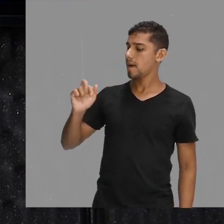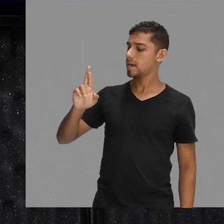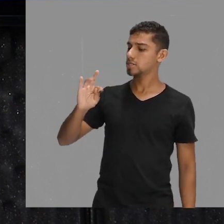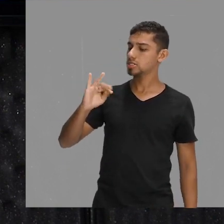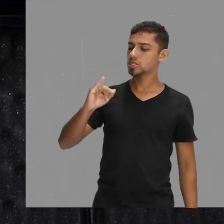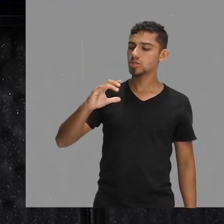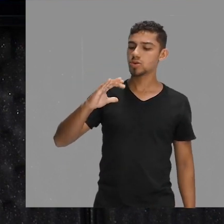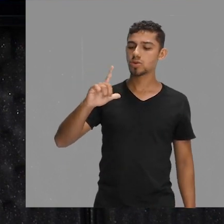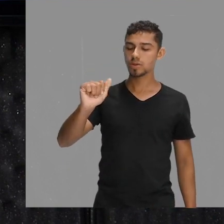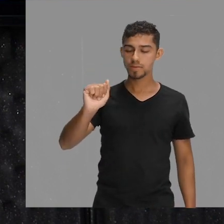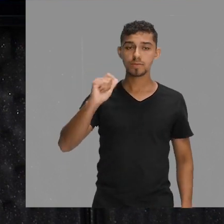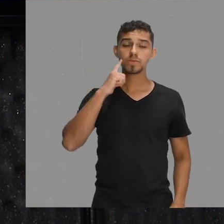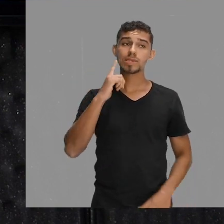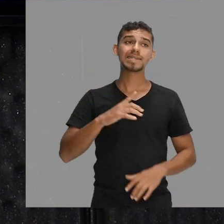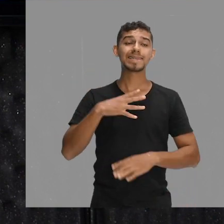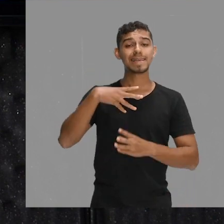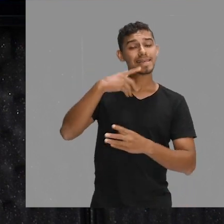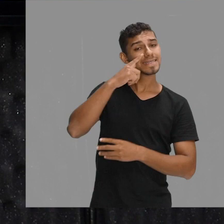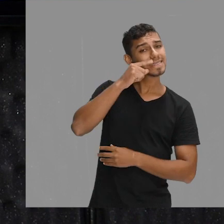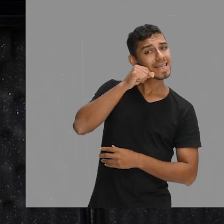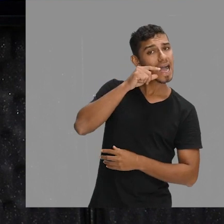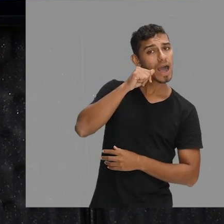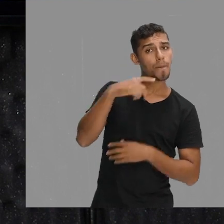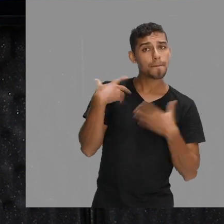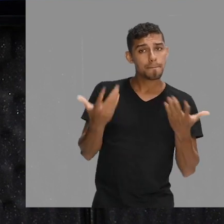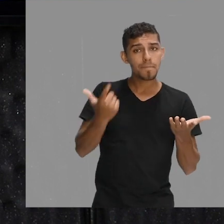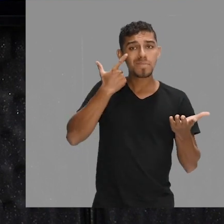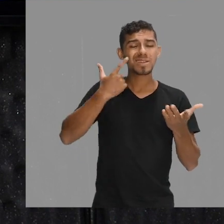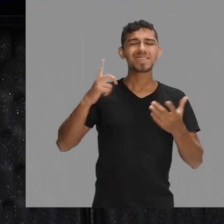volátil, as partículas de sal, vão